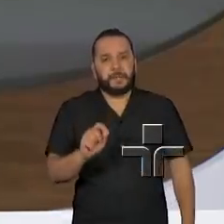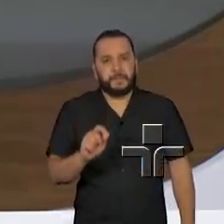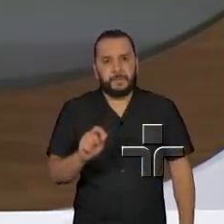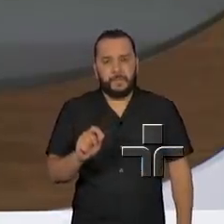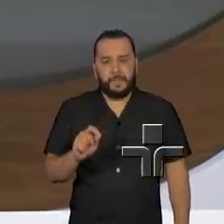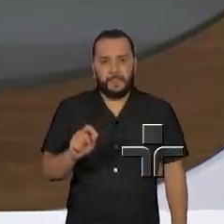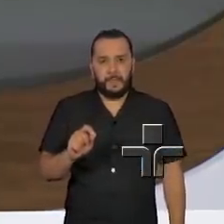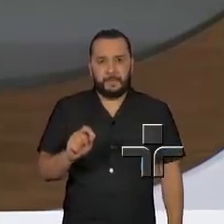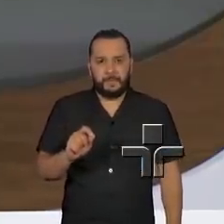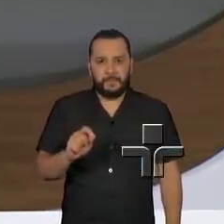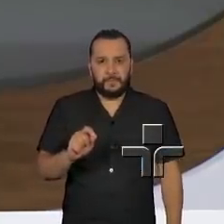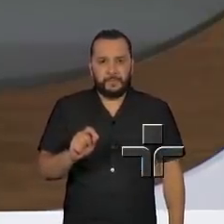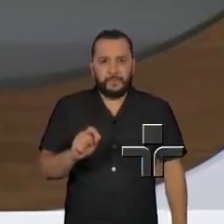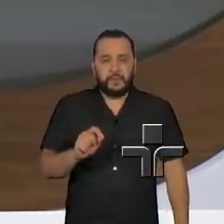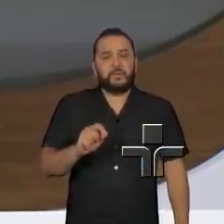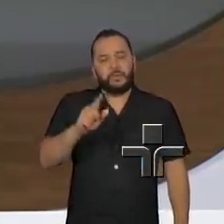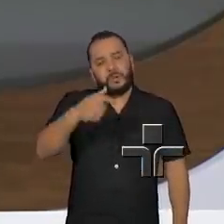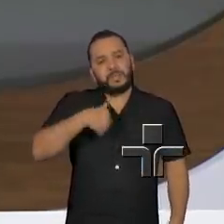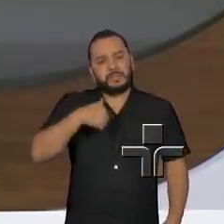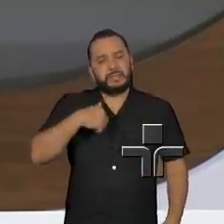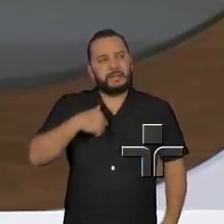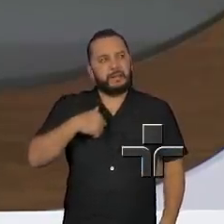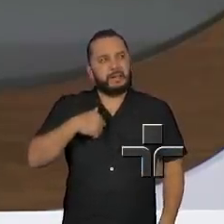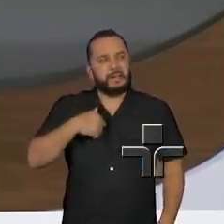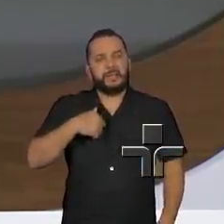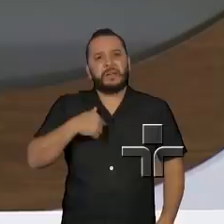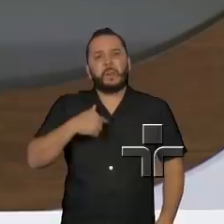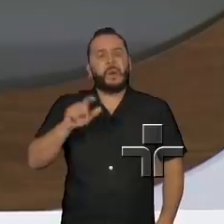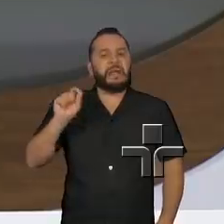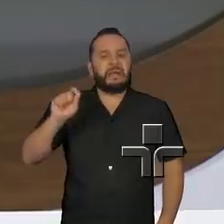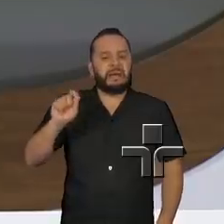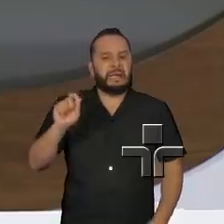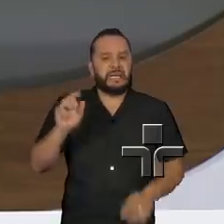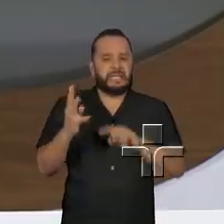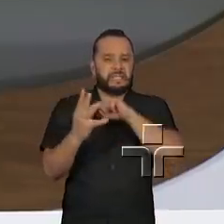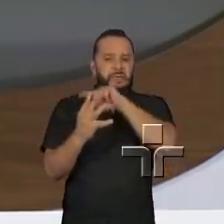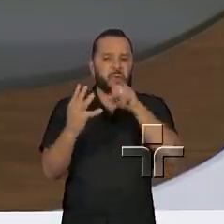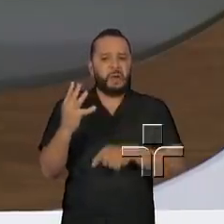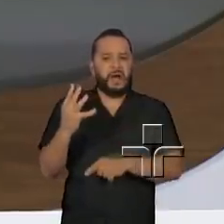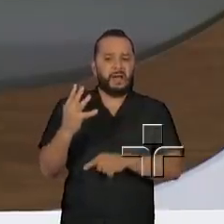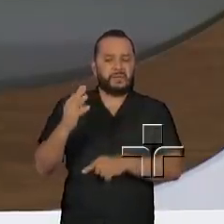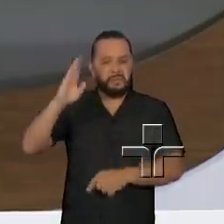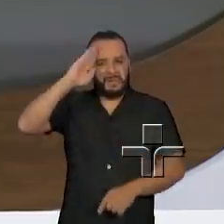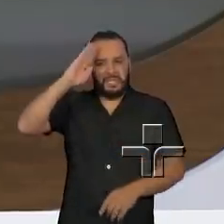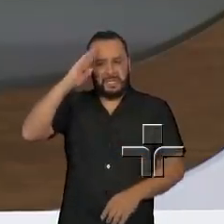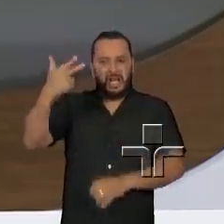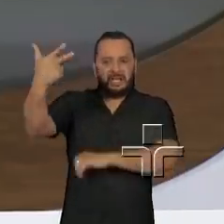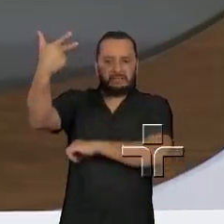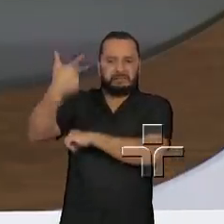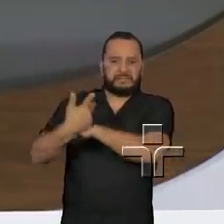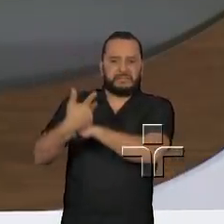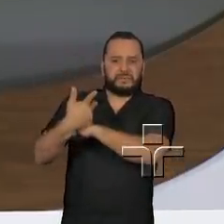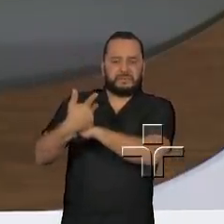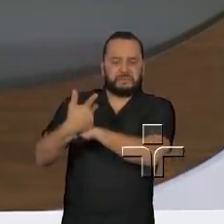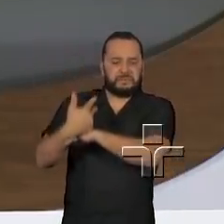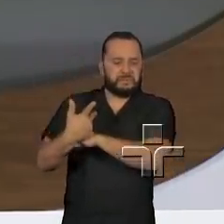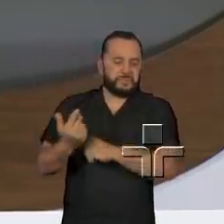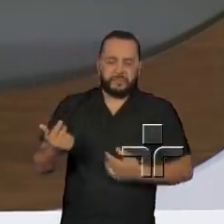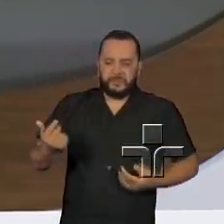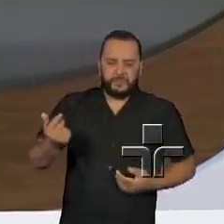não conseguiu chegar a uma conclusão sobre o que é que os 4 militares que filmaram sua